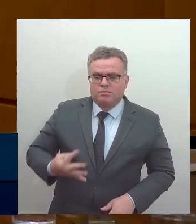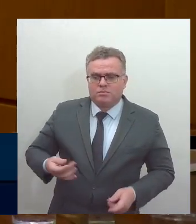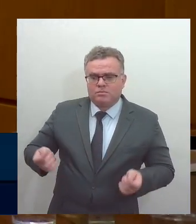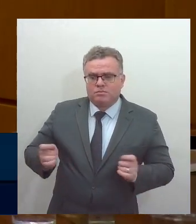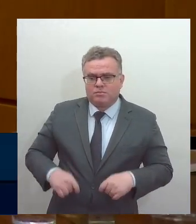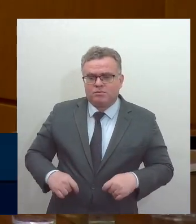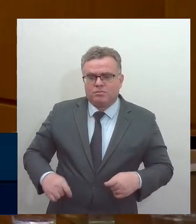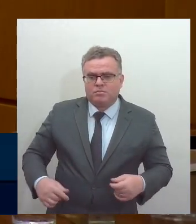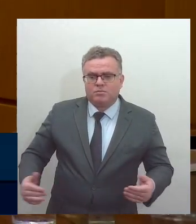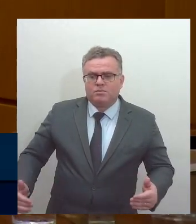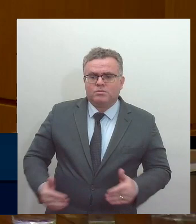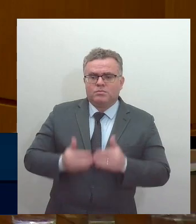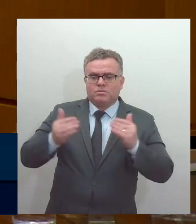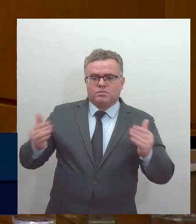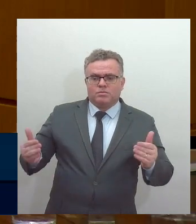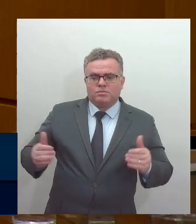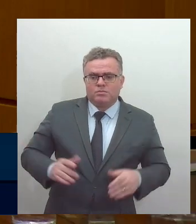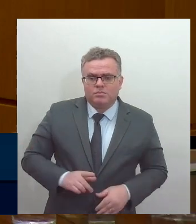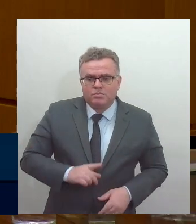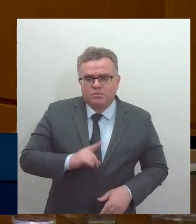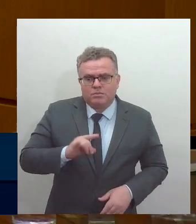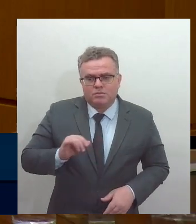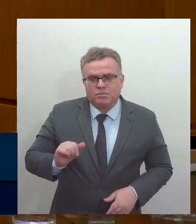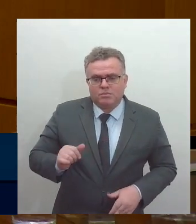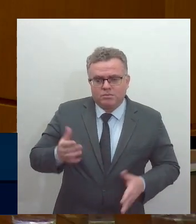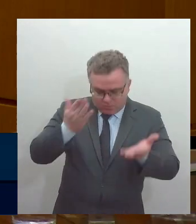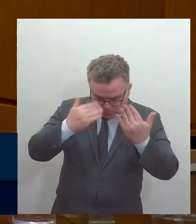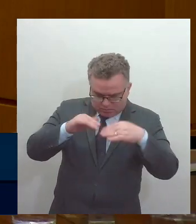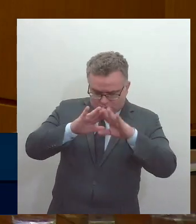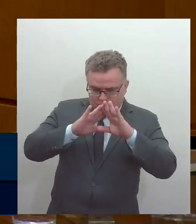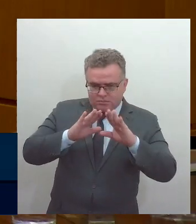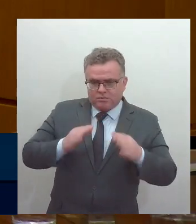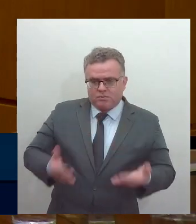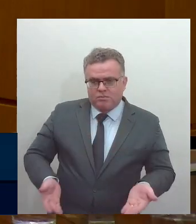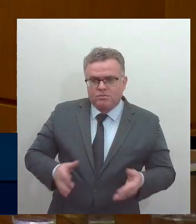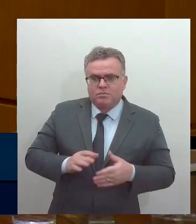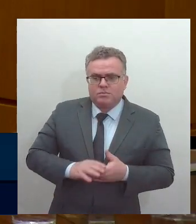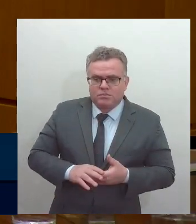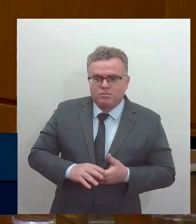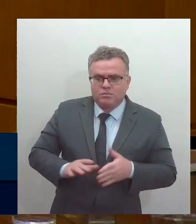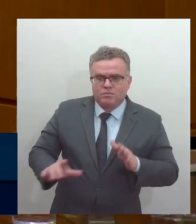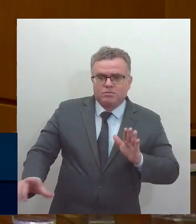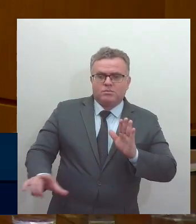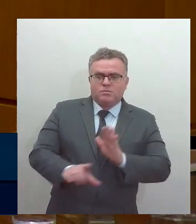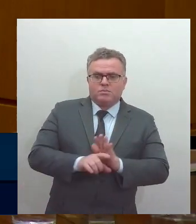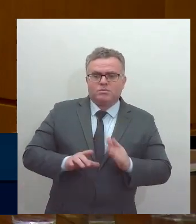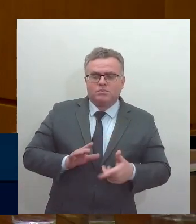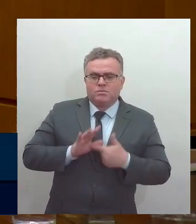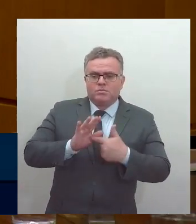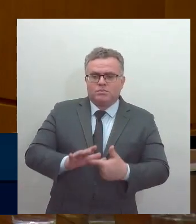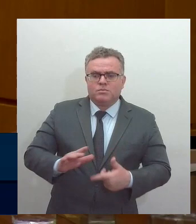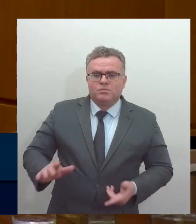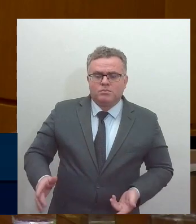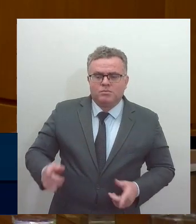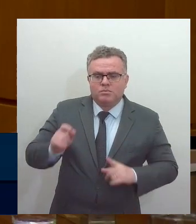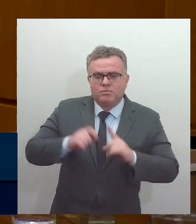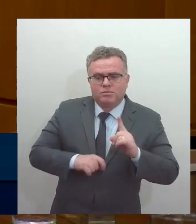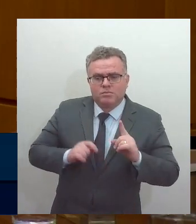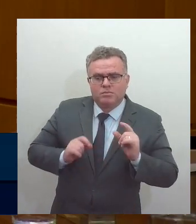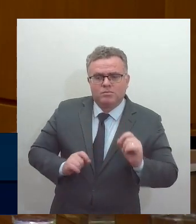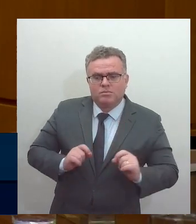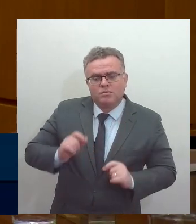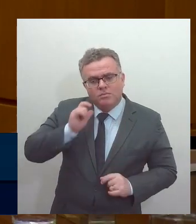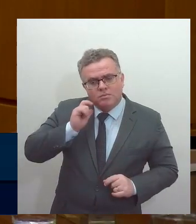Iemanjá. E essa lei, né, ela institui o mês Abril Verde e também o selo de combate